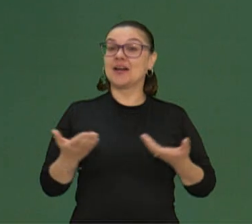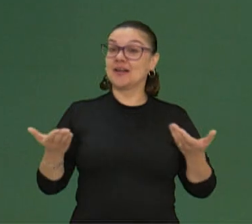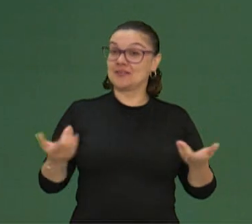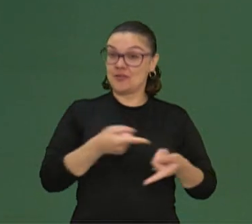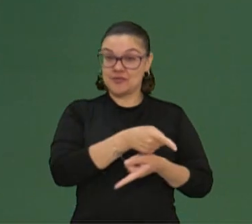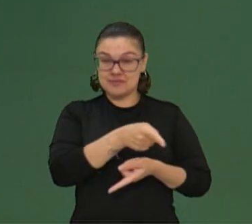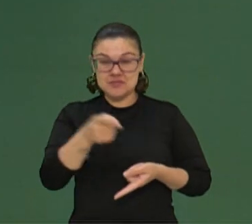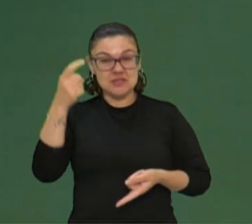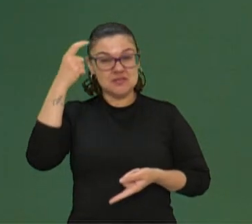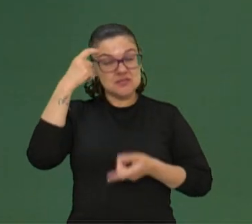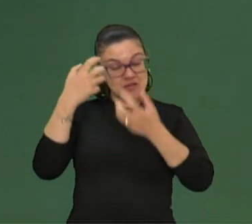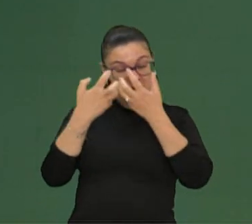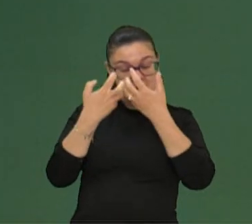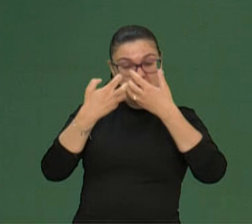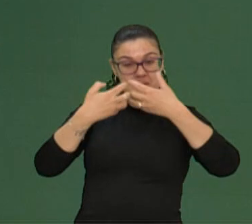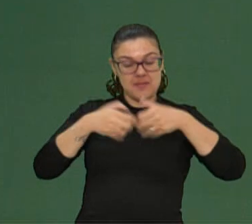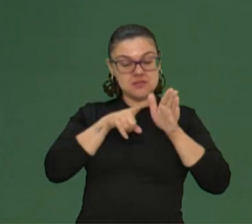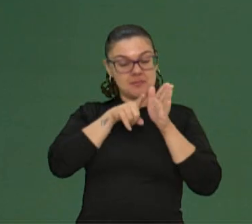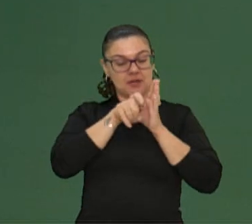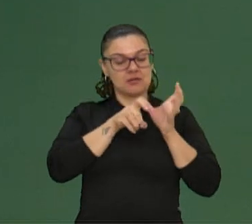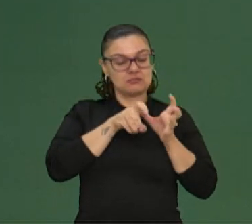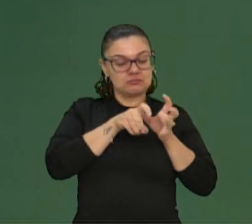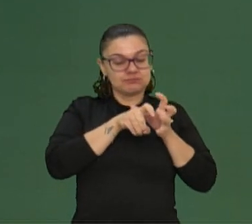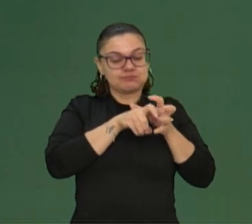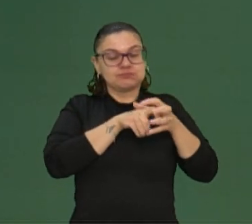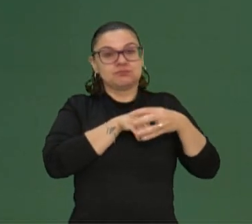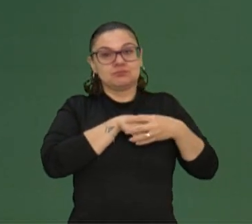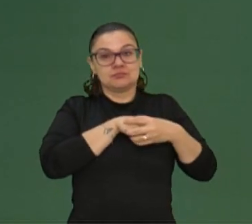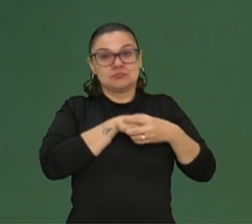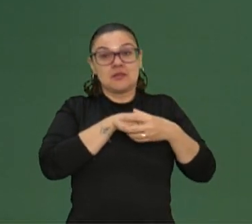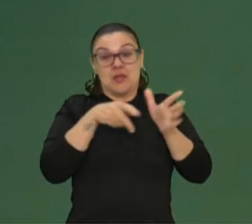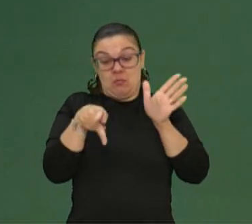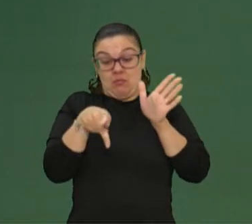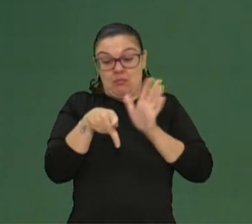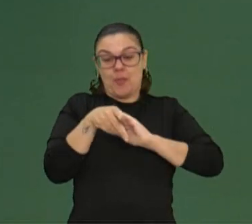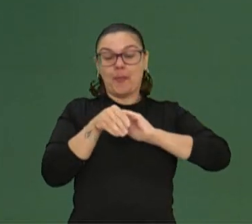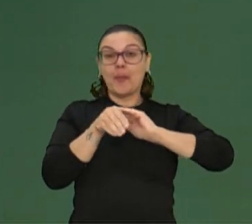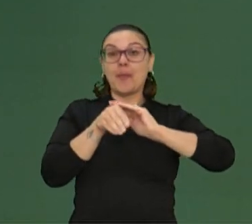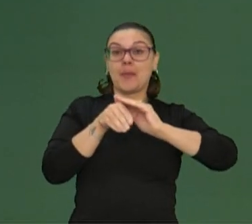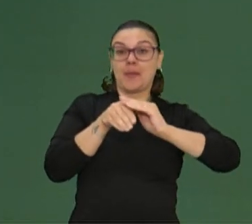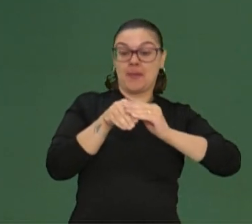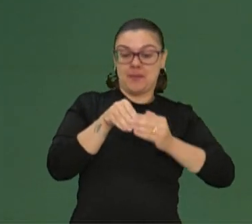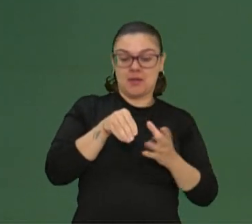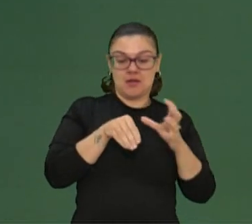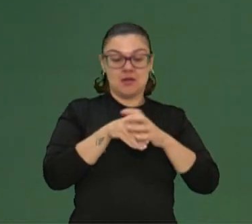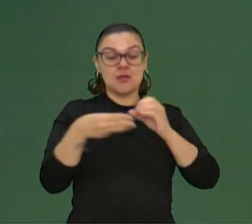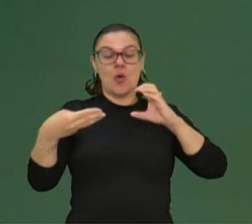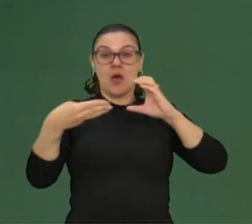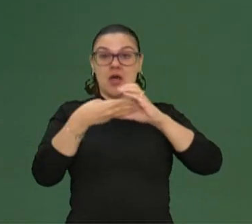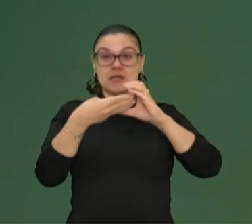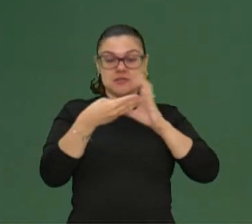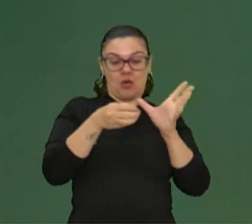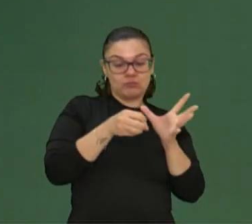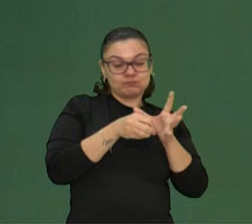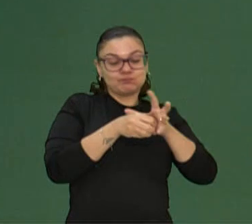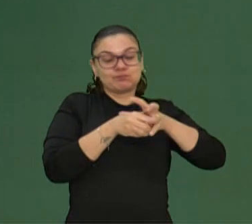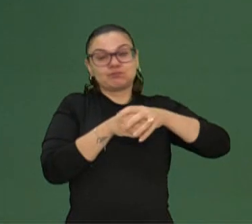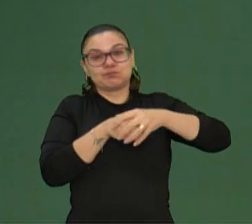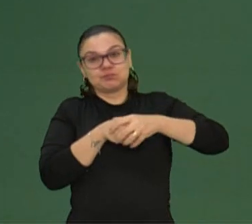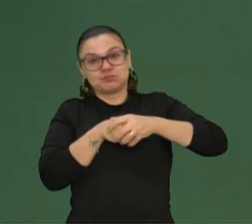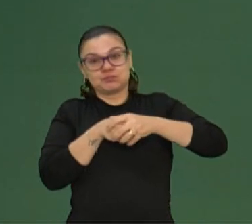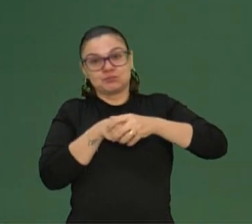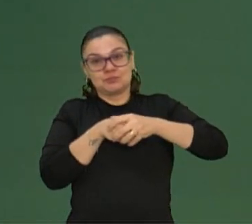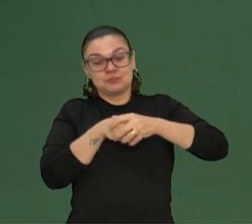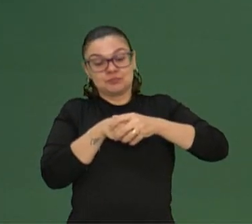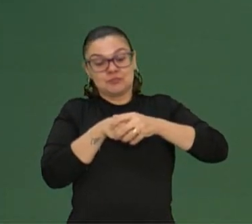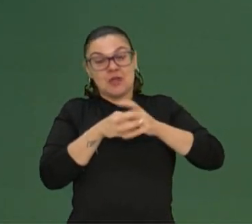Pessoal, pensa bem, englobou uma bactéria, a bactéria tem a membrana dela. Quando a célula fez a fagocitose, o englobamento,